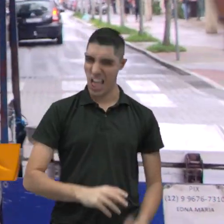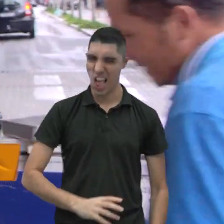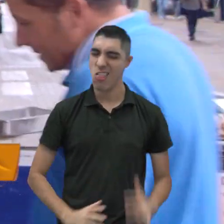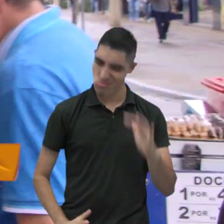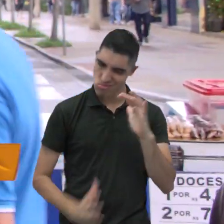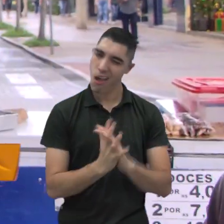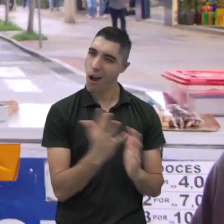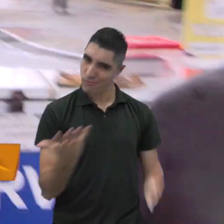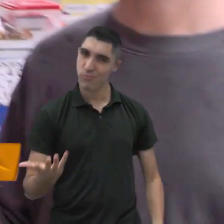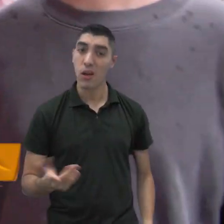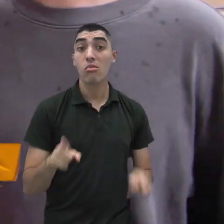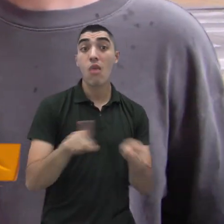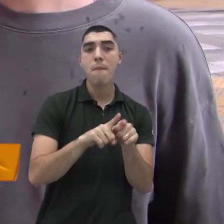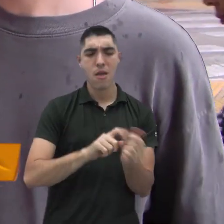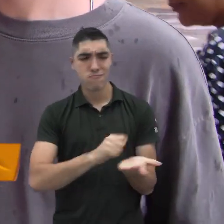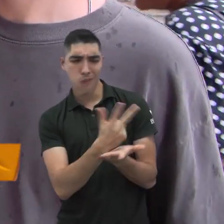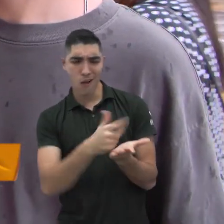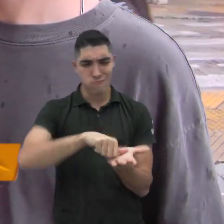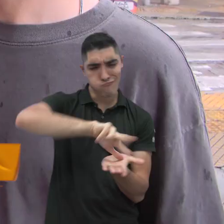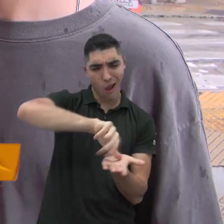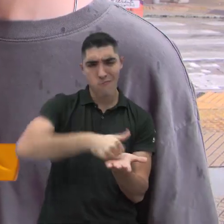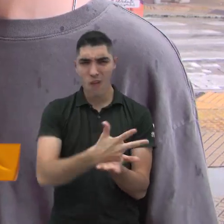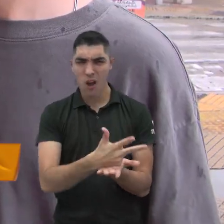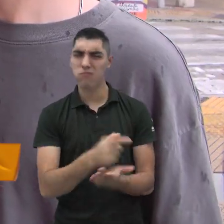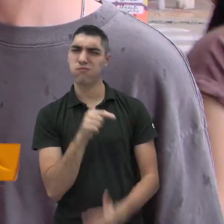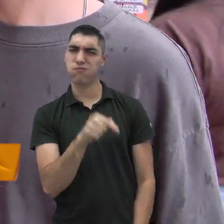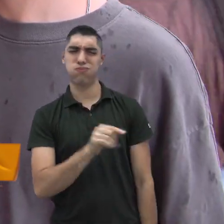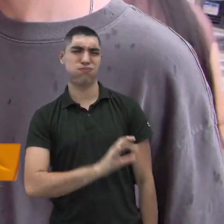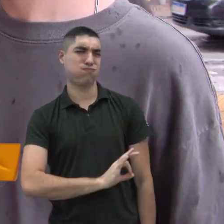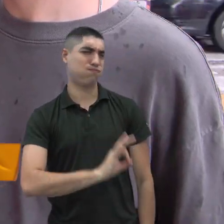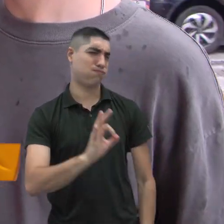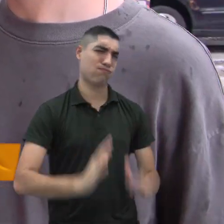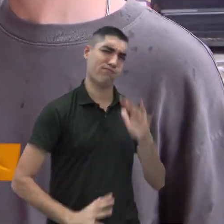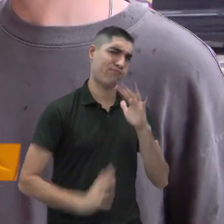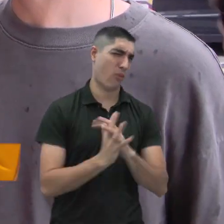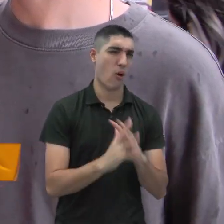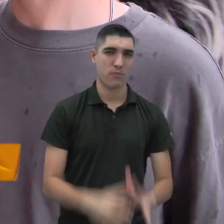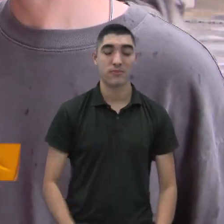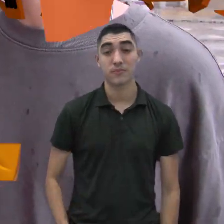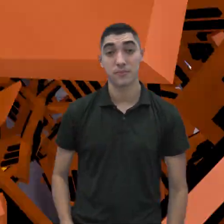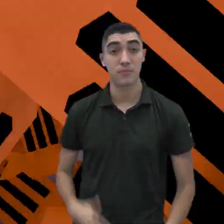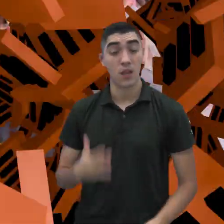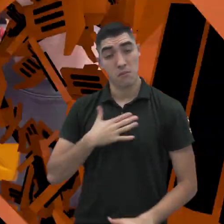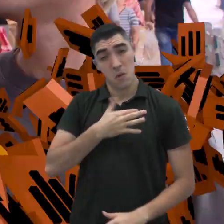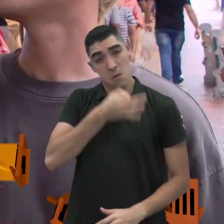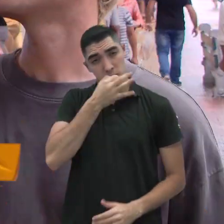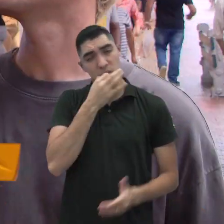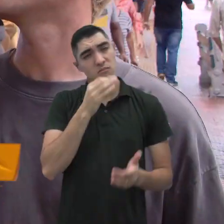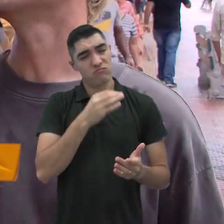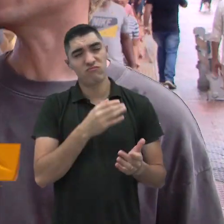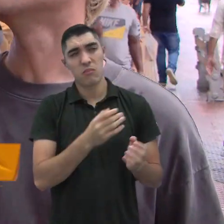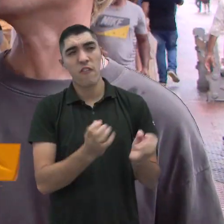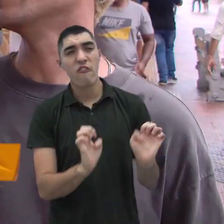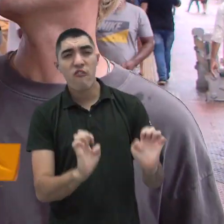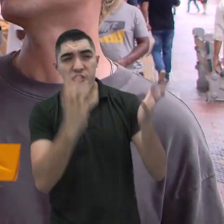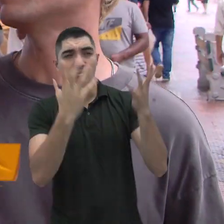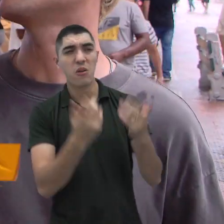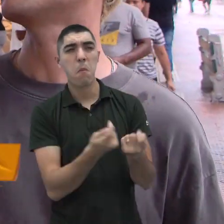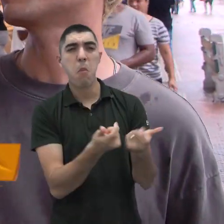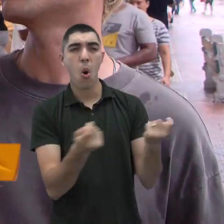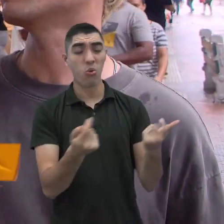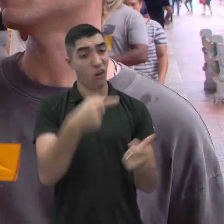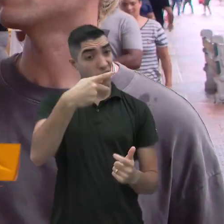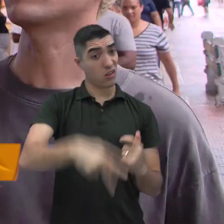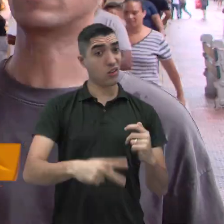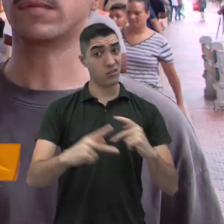aí. Aí bala, ou se não, papo reto break também. Papo reto break também, os moleques de chava. Eu acho que faltam eventos. Tipo, eu acho que é